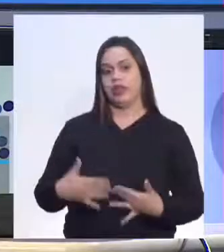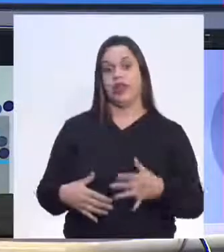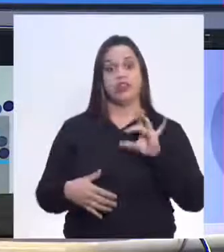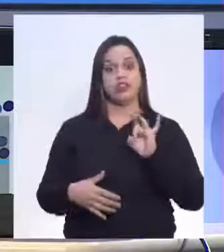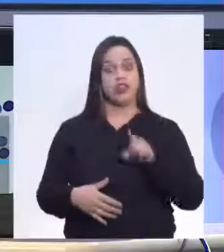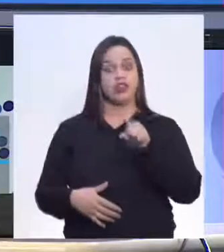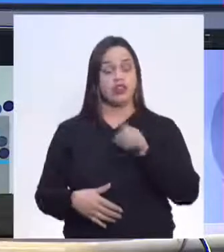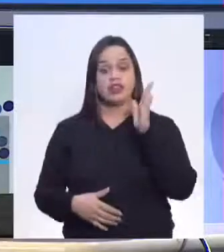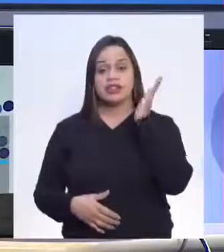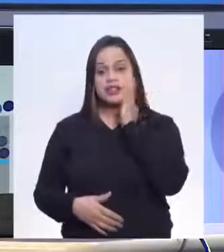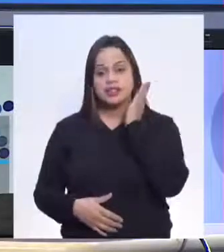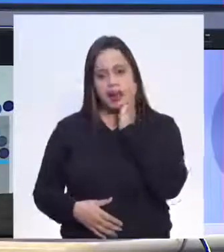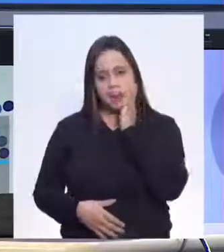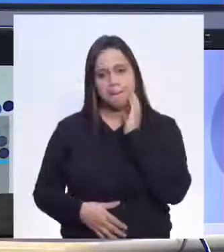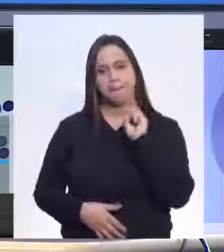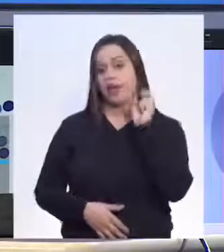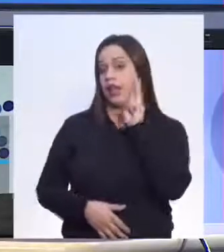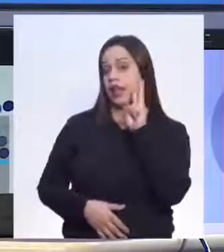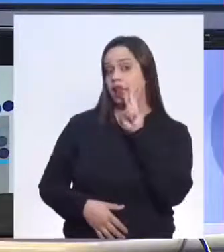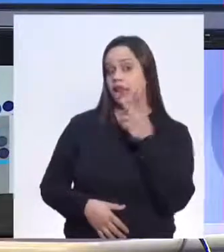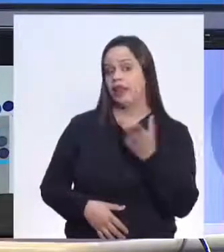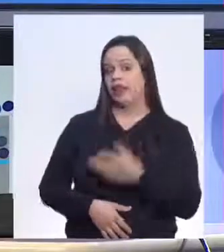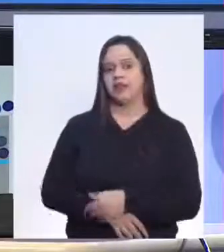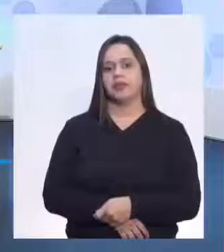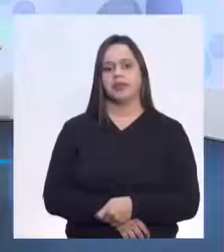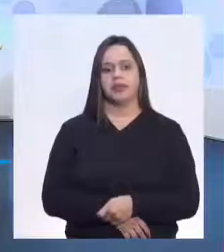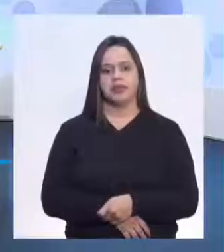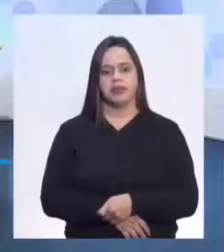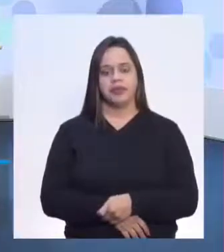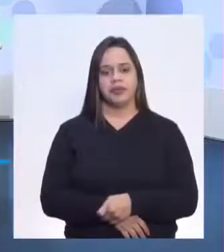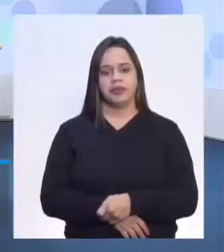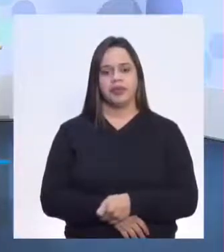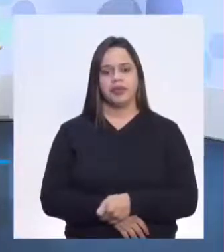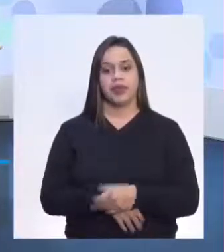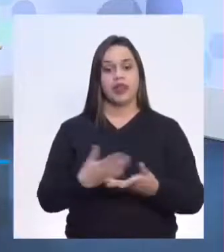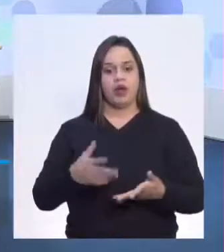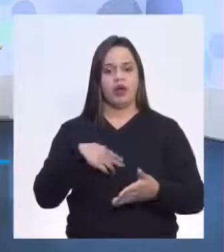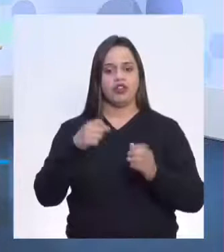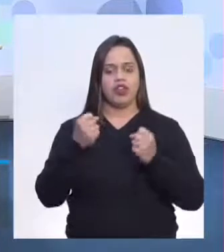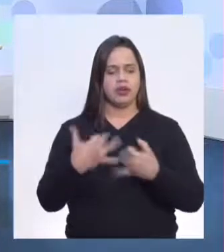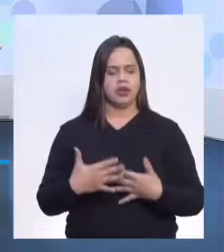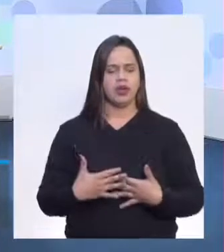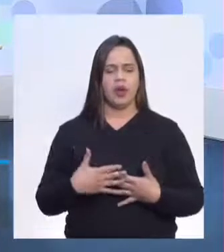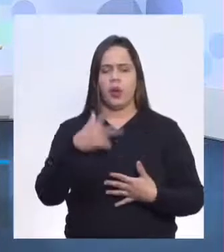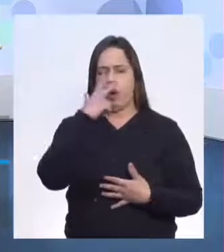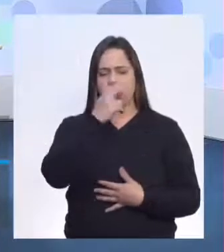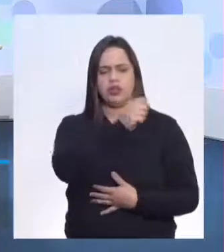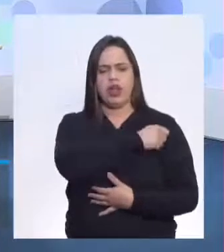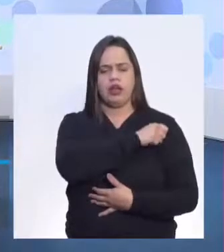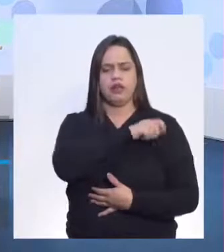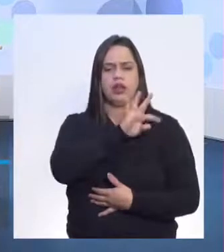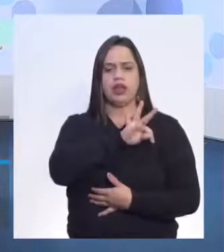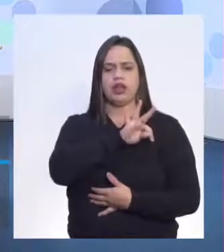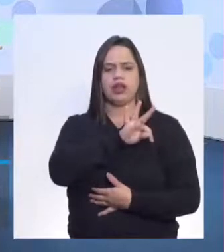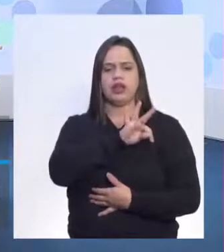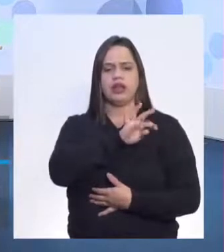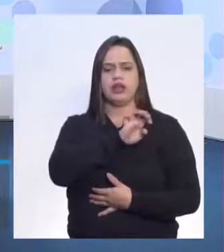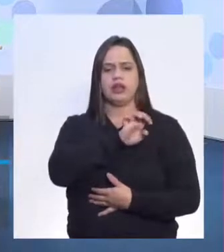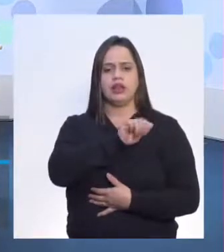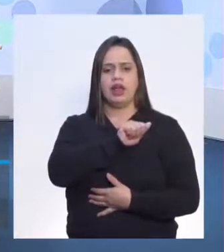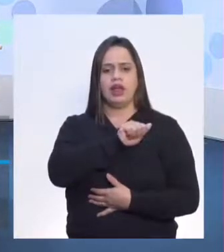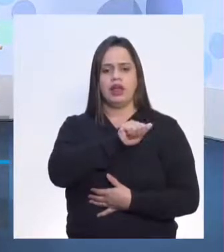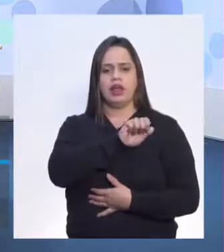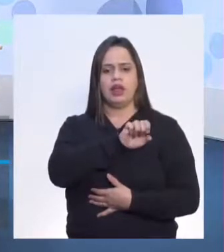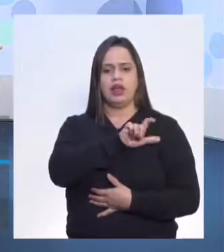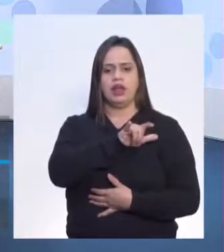você sabe, você lembra. Peraí, ó, alguém explicou? Acho que não sei se é Taelia que fala. Ela deve